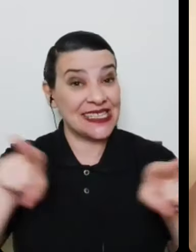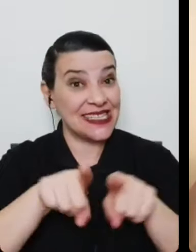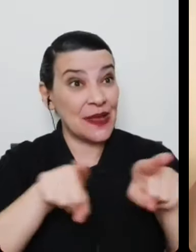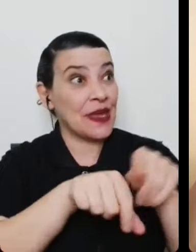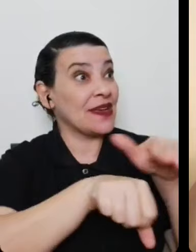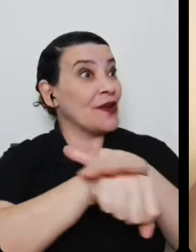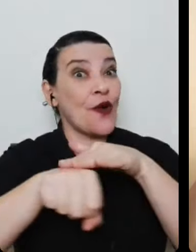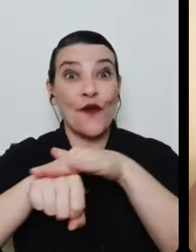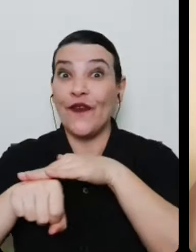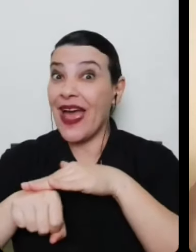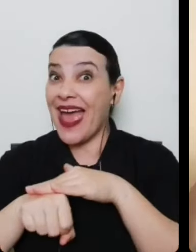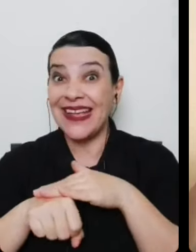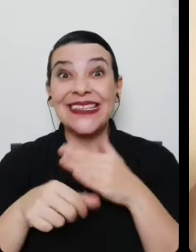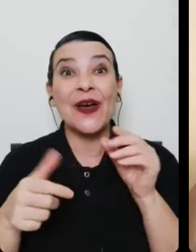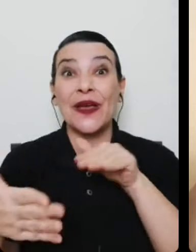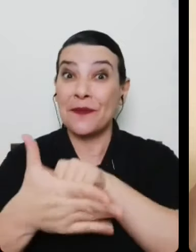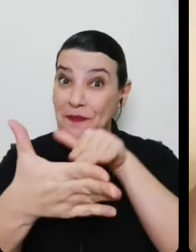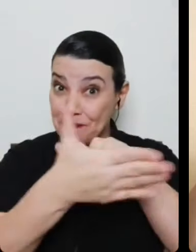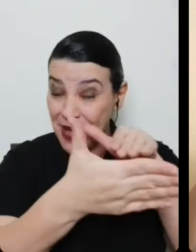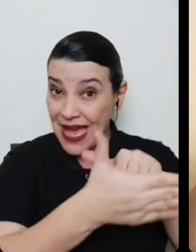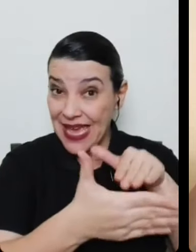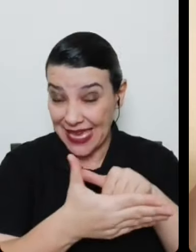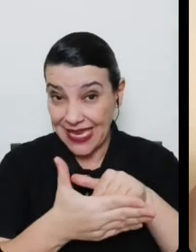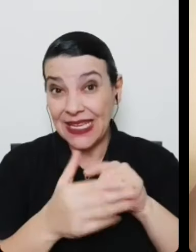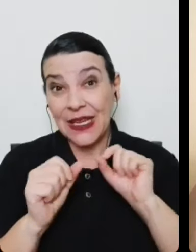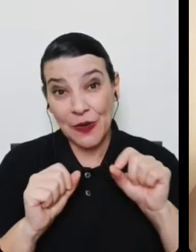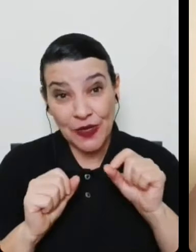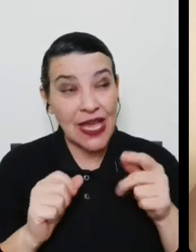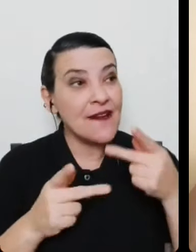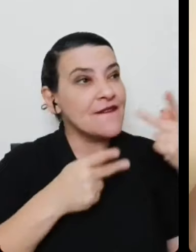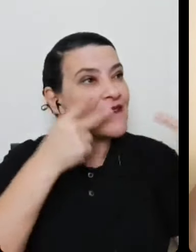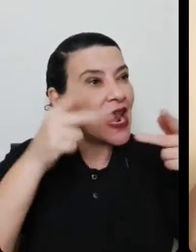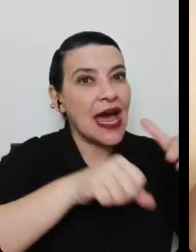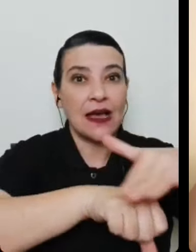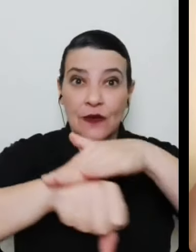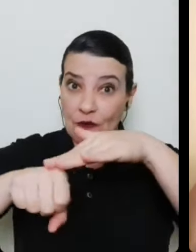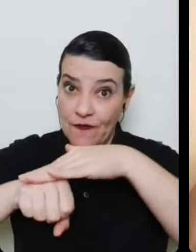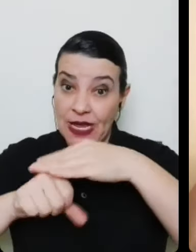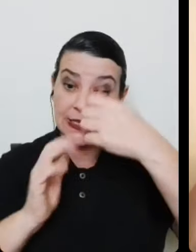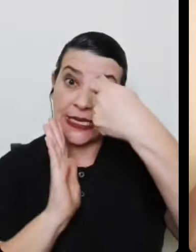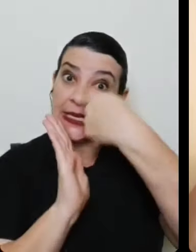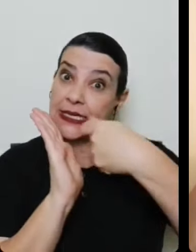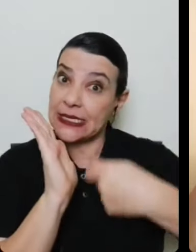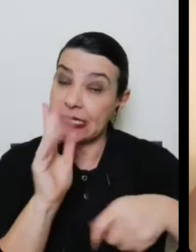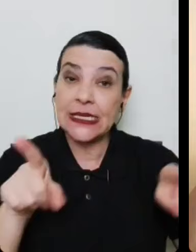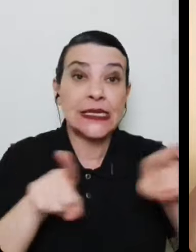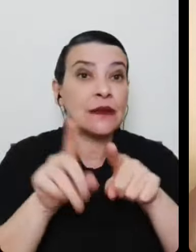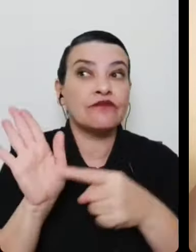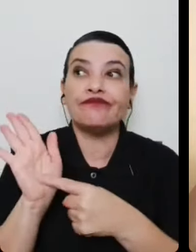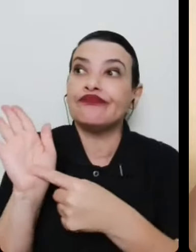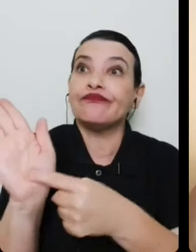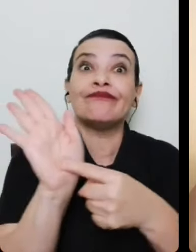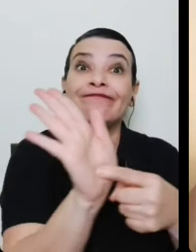E essa linguagem falada, essa linguagem escrita, essa linguagem exposta,